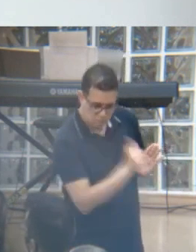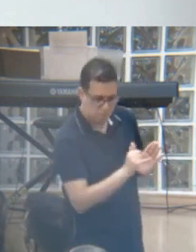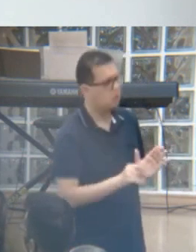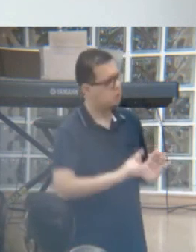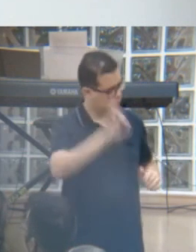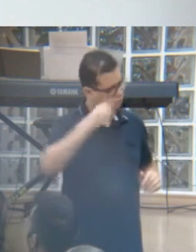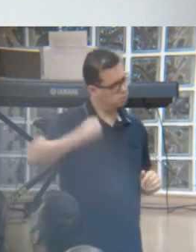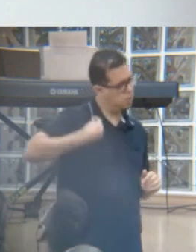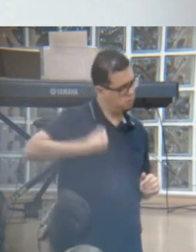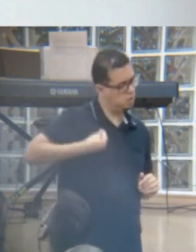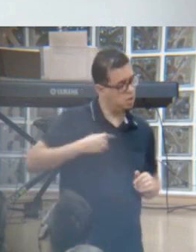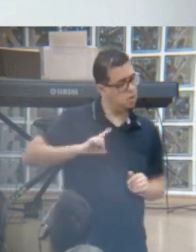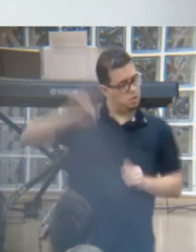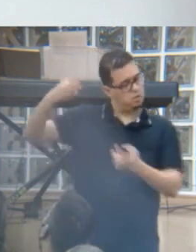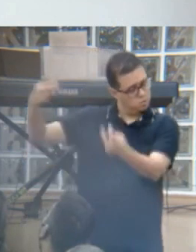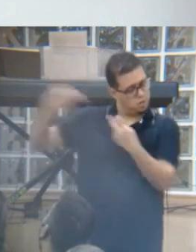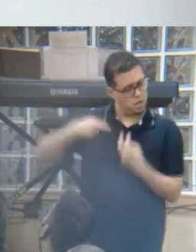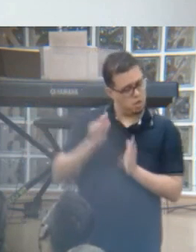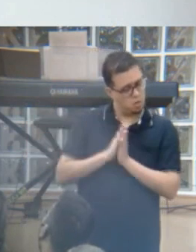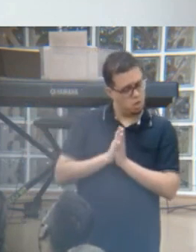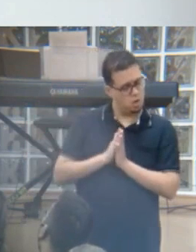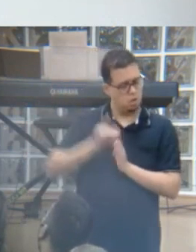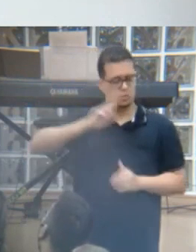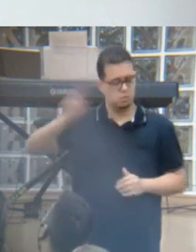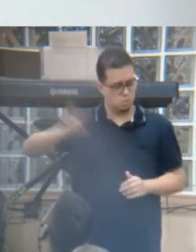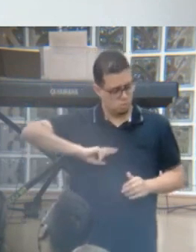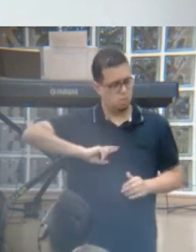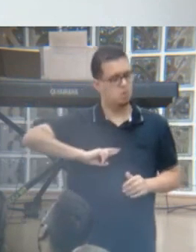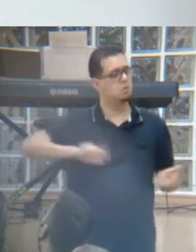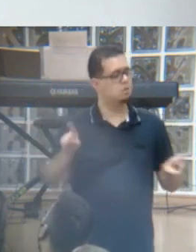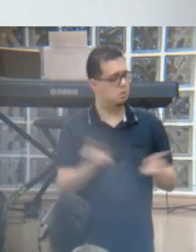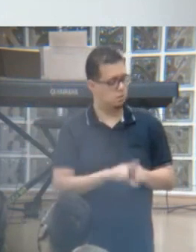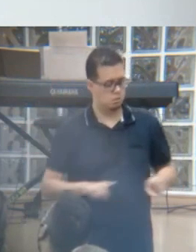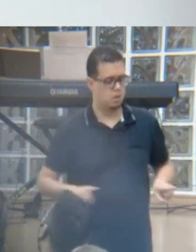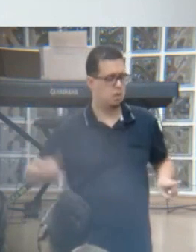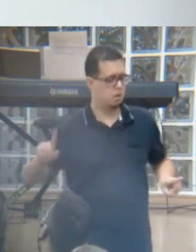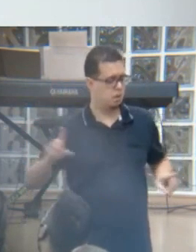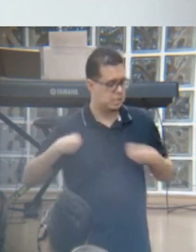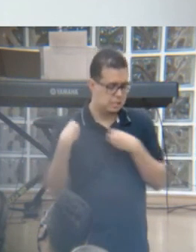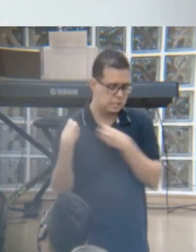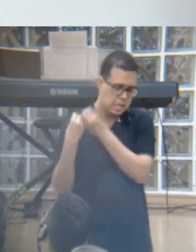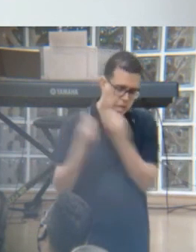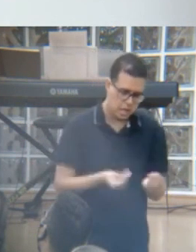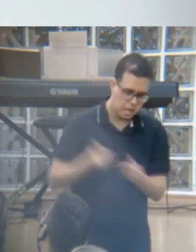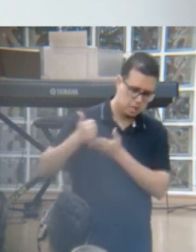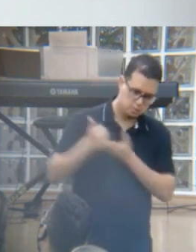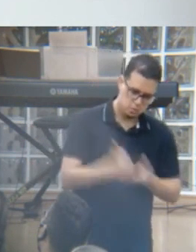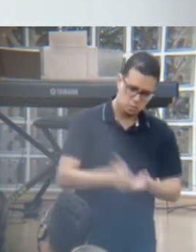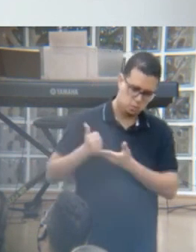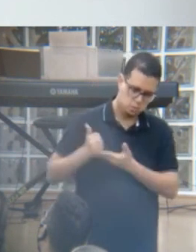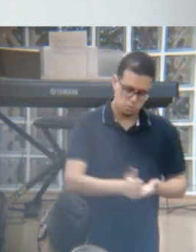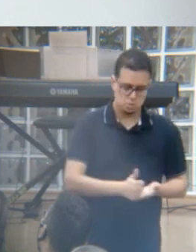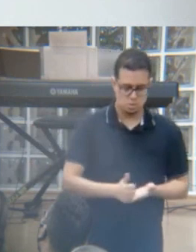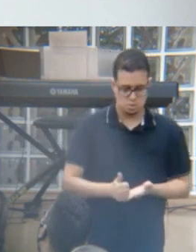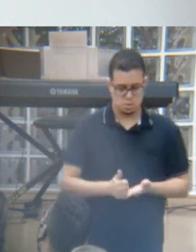sua oração e que Ele proverá. Eu não sei o que vai ser, mas Deus proverá, porque Ele está ouvindo a